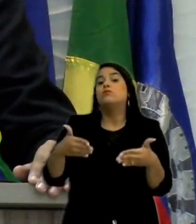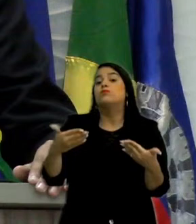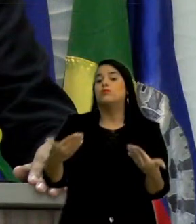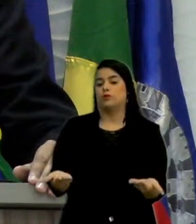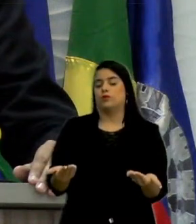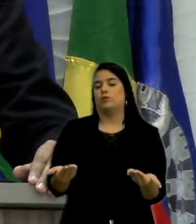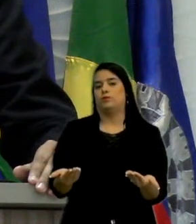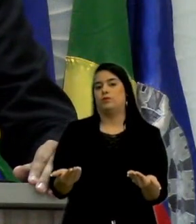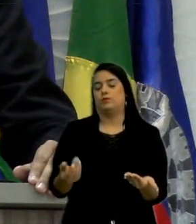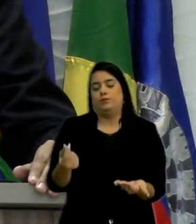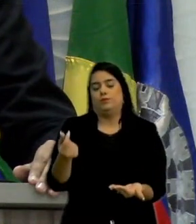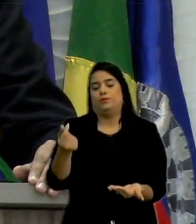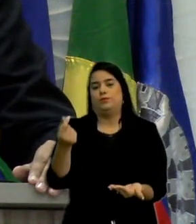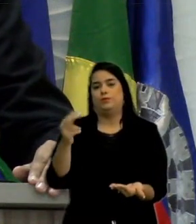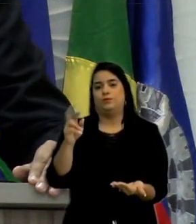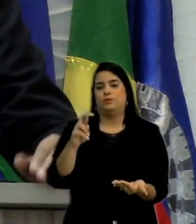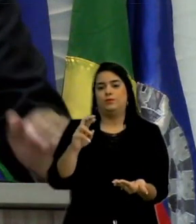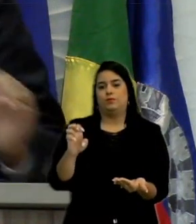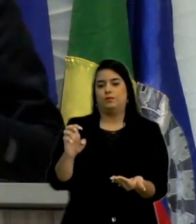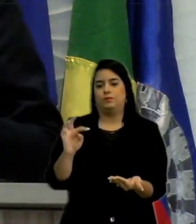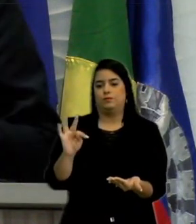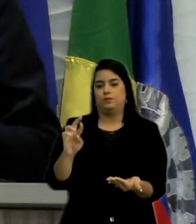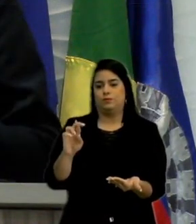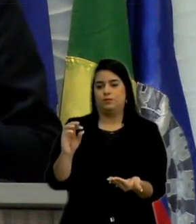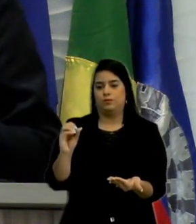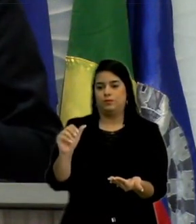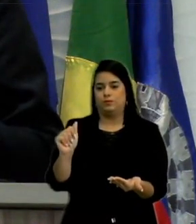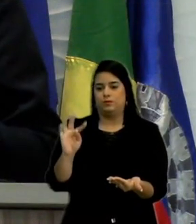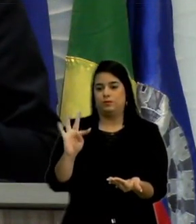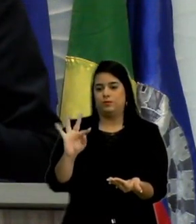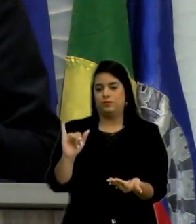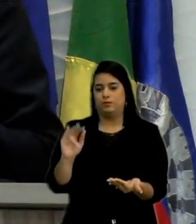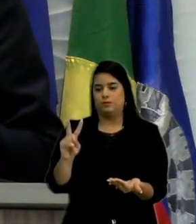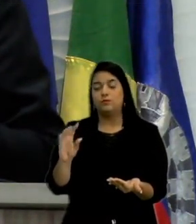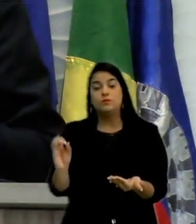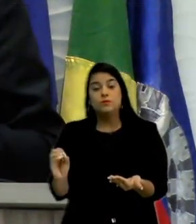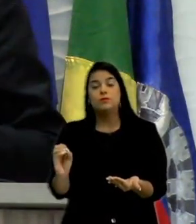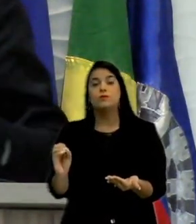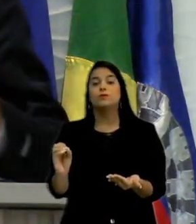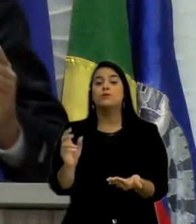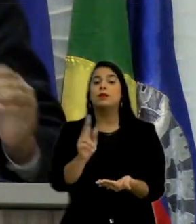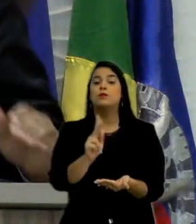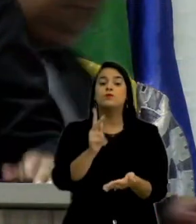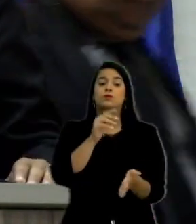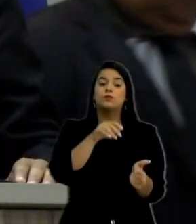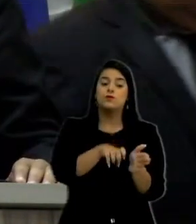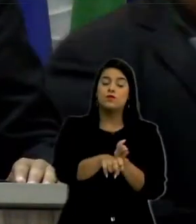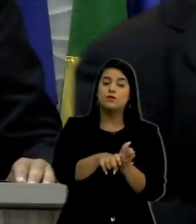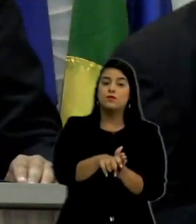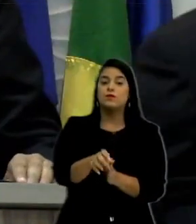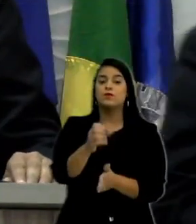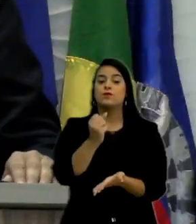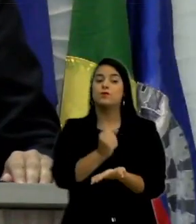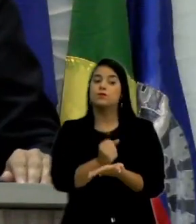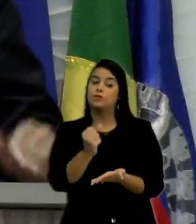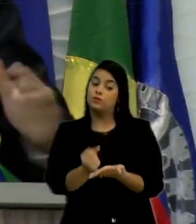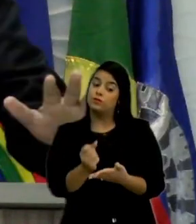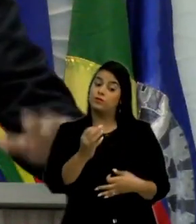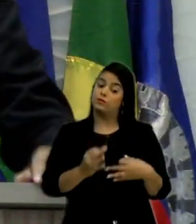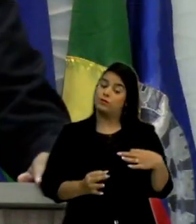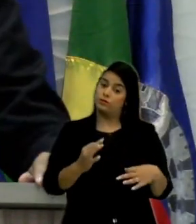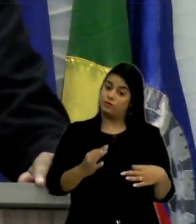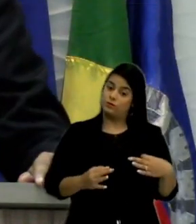retroativo aos professores de 2023, os professores efetivos, né? Porque se um contratado tivesse entrado na